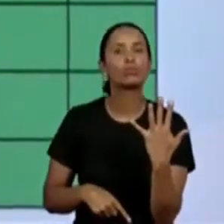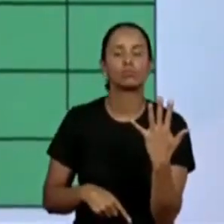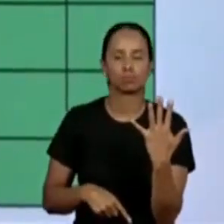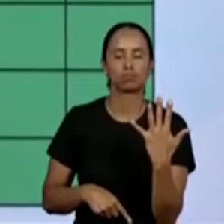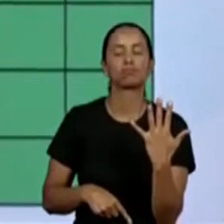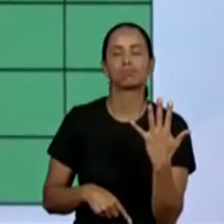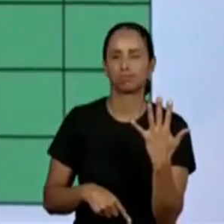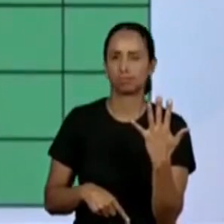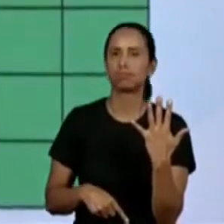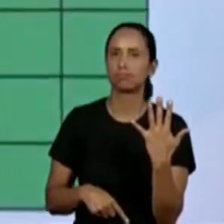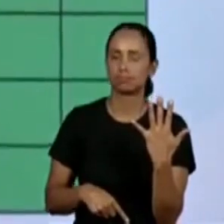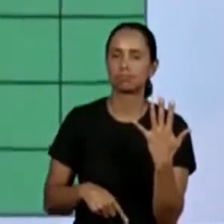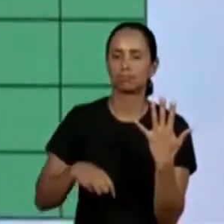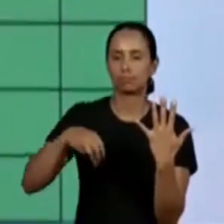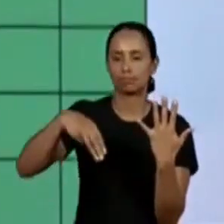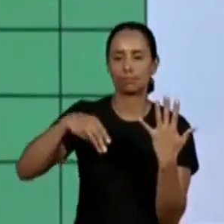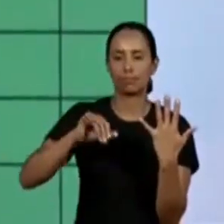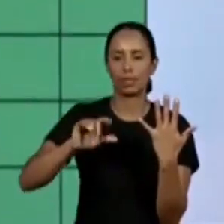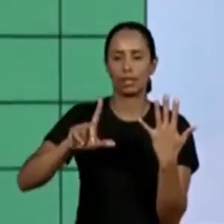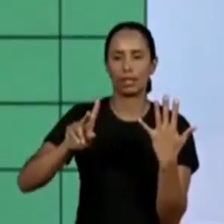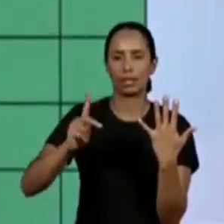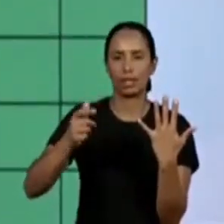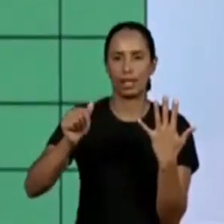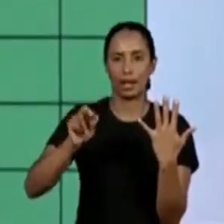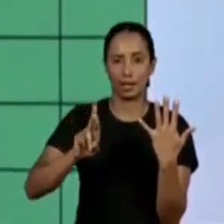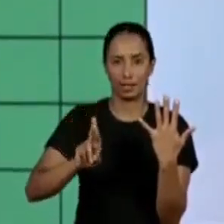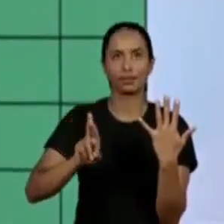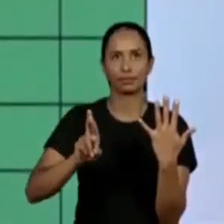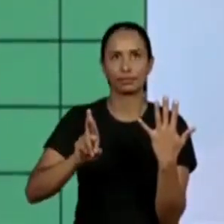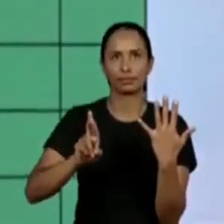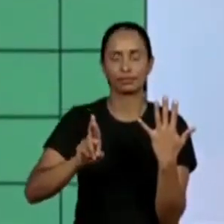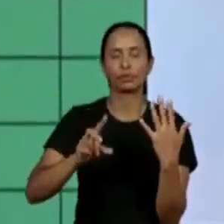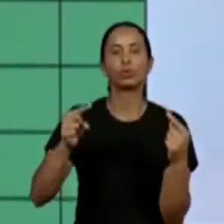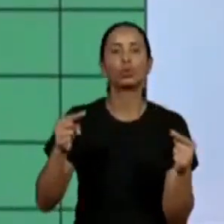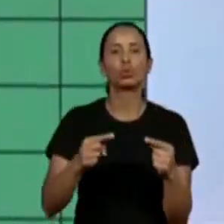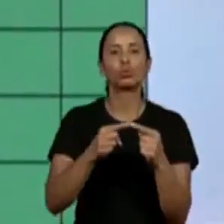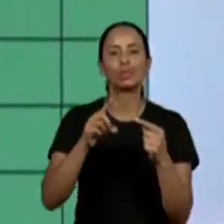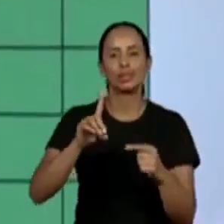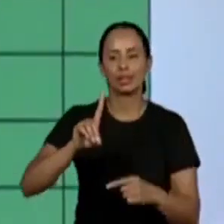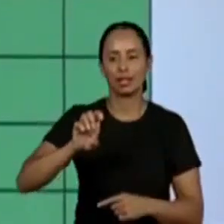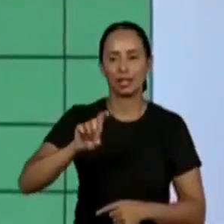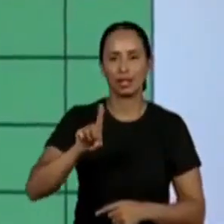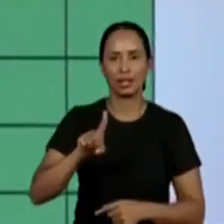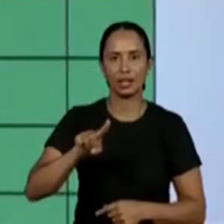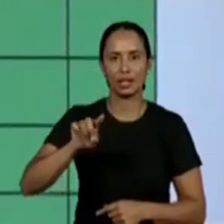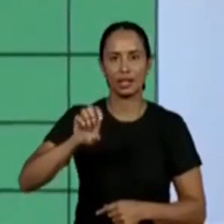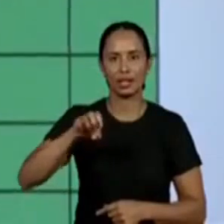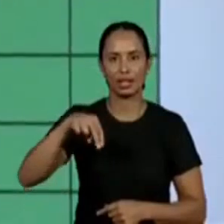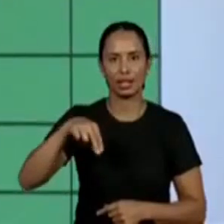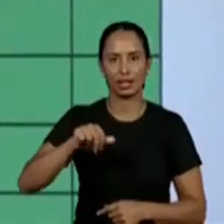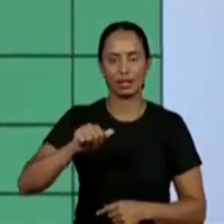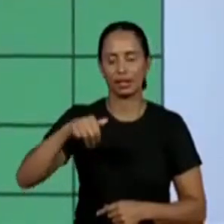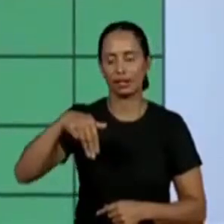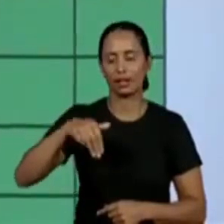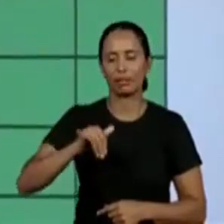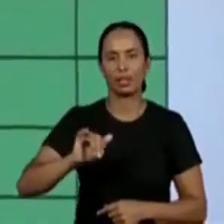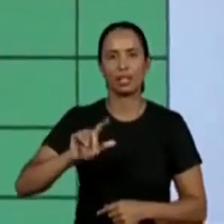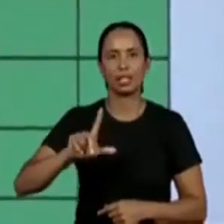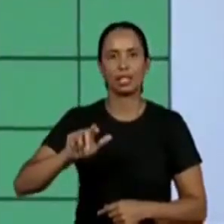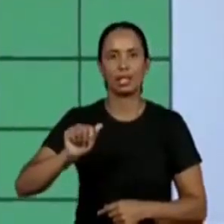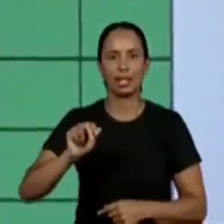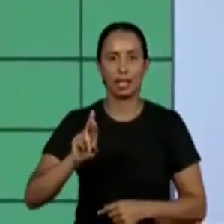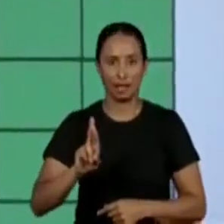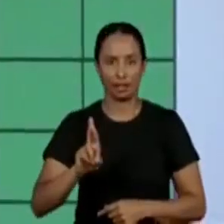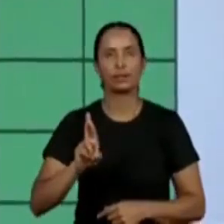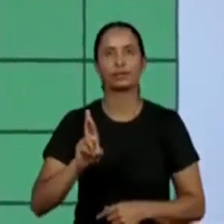quinta ordem. Que nem eu falei para vocês, ó, é uma dezena de milhar. Então é o número, no caso aqui, ó,